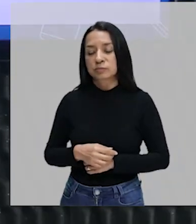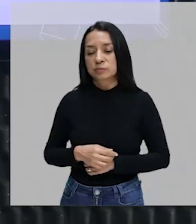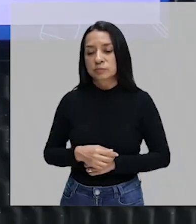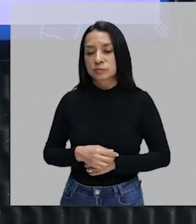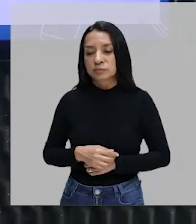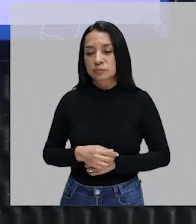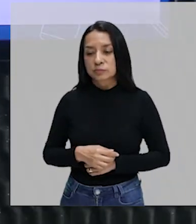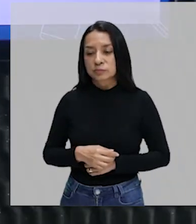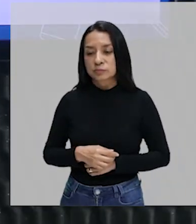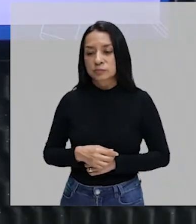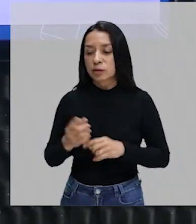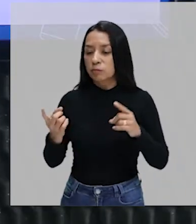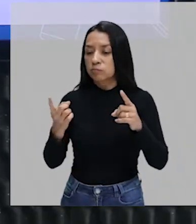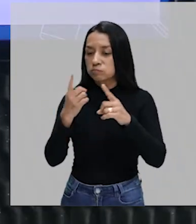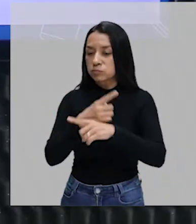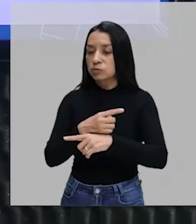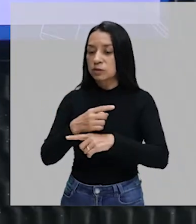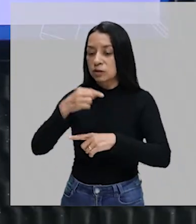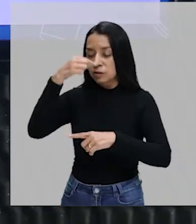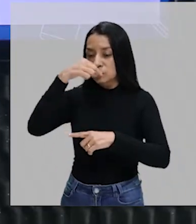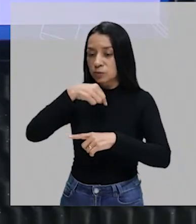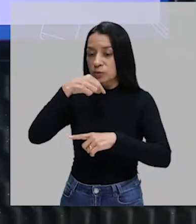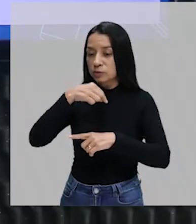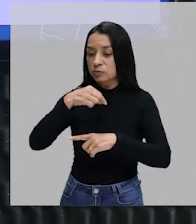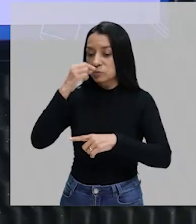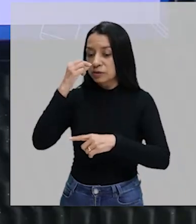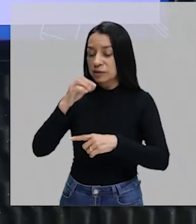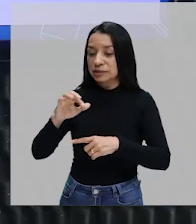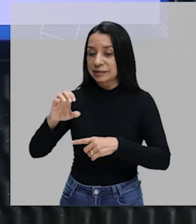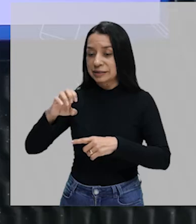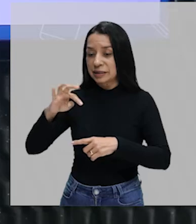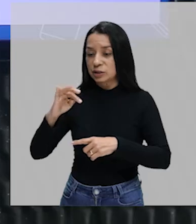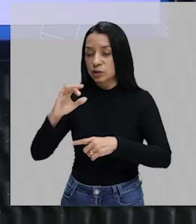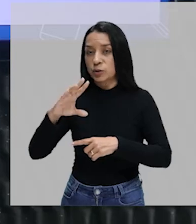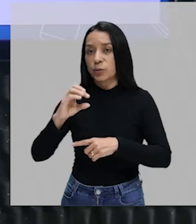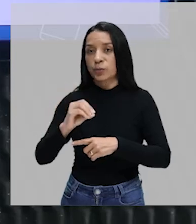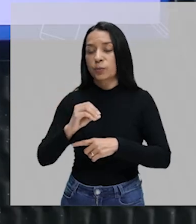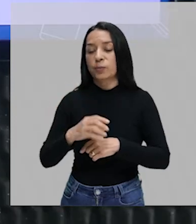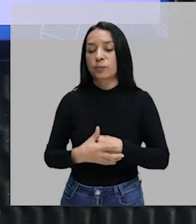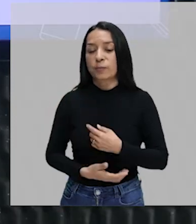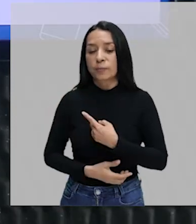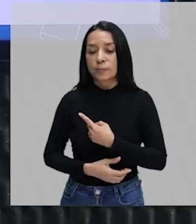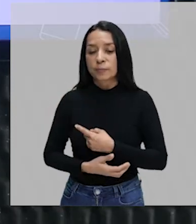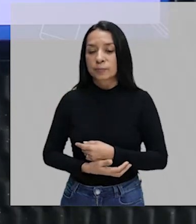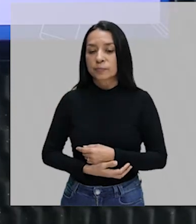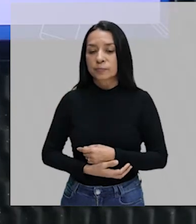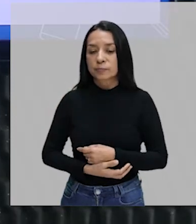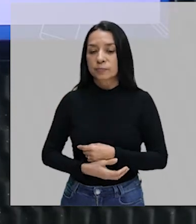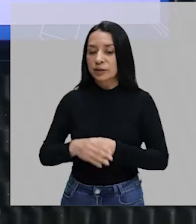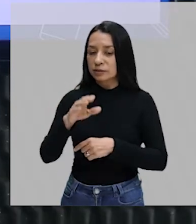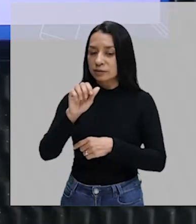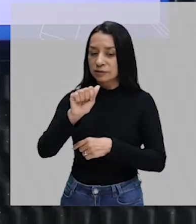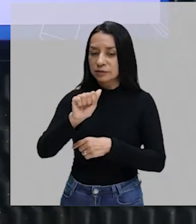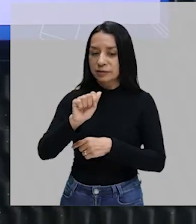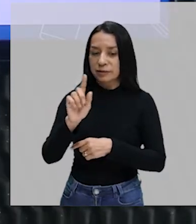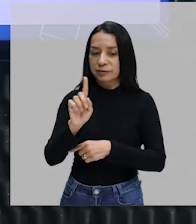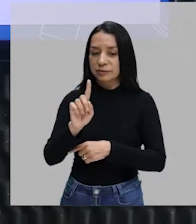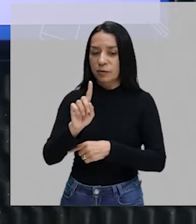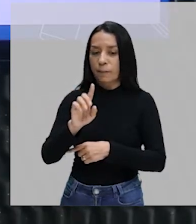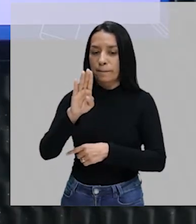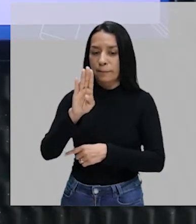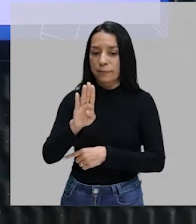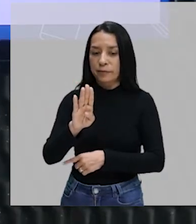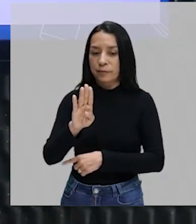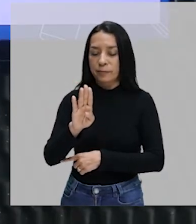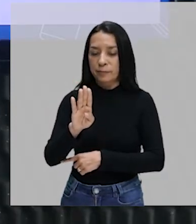inatismo. Pelo contrário, ele é um empirista cético ainda, viu? Dimensão a priorística? Não, isso é kantiana, criticista.